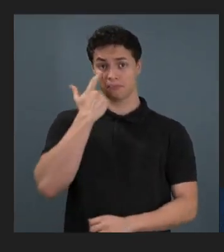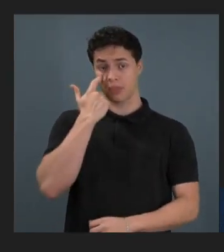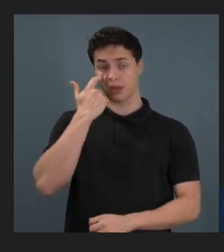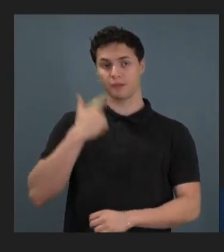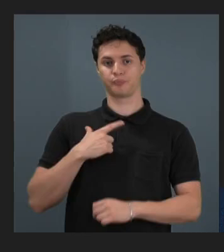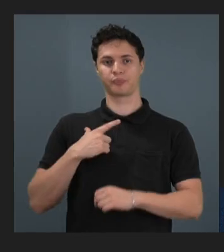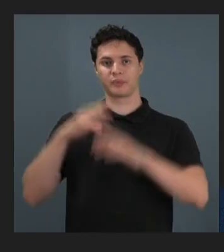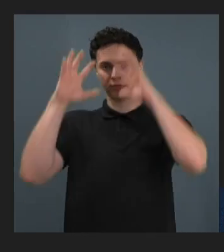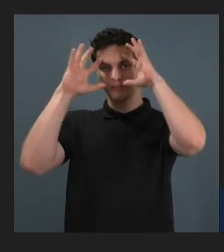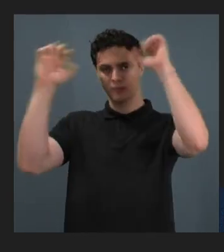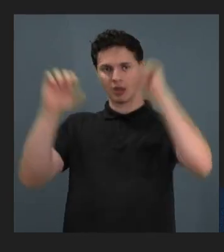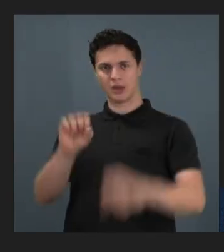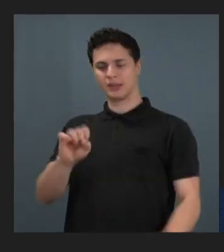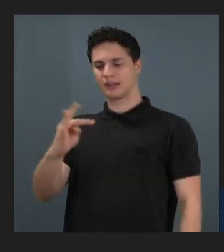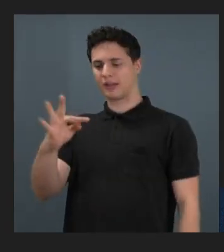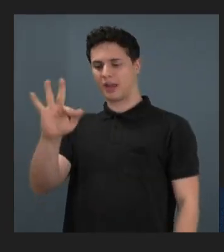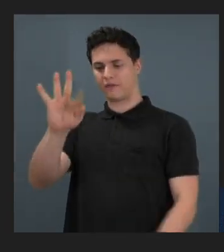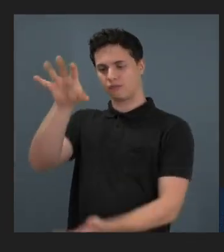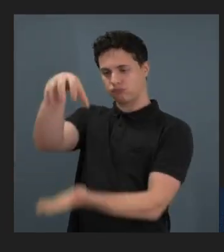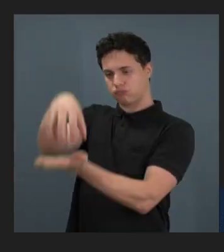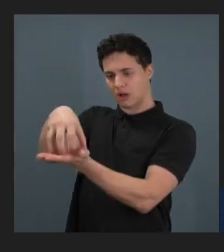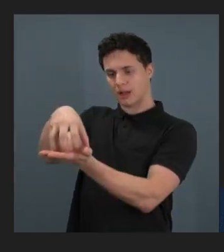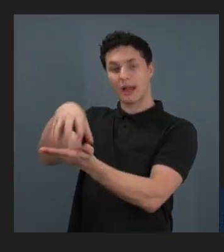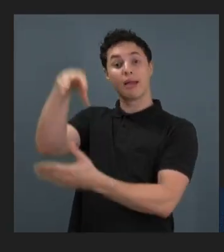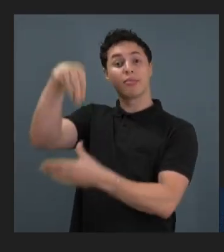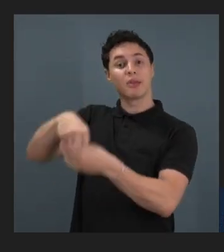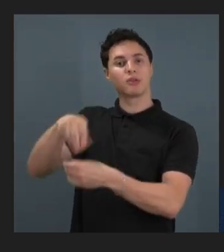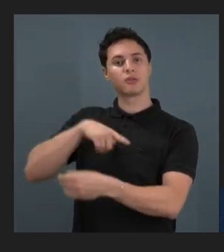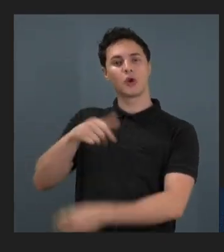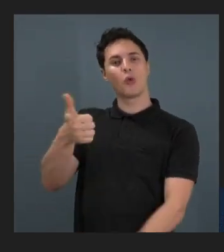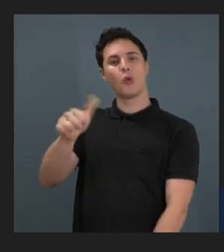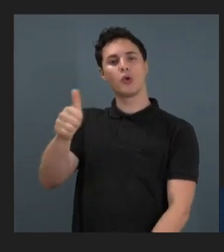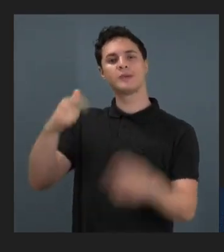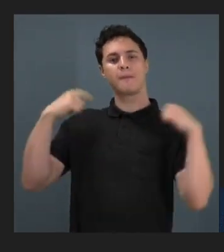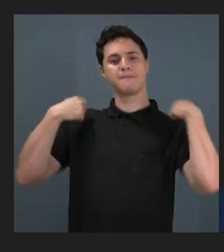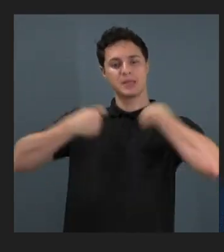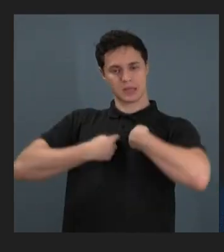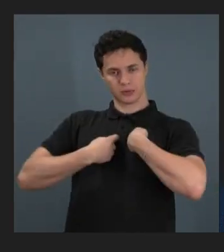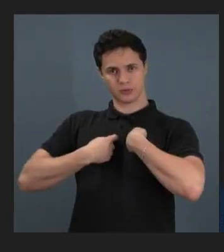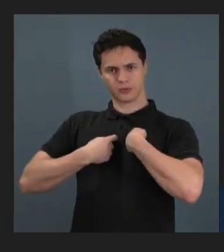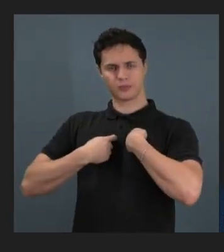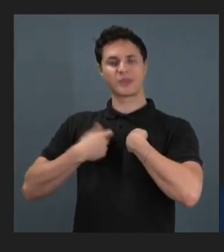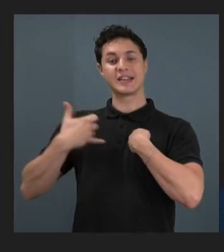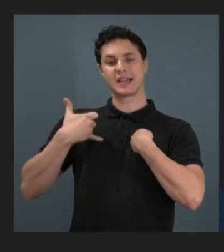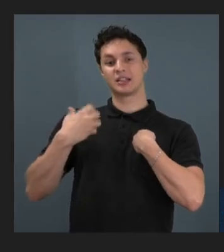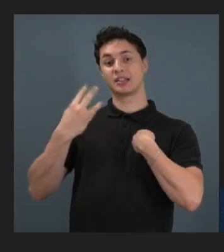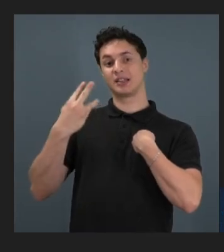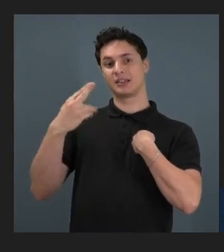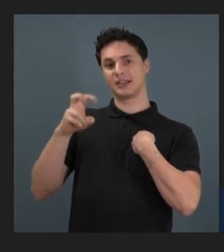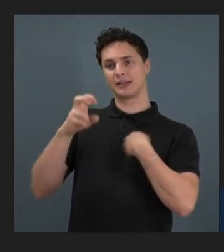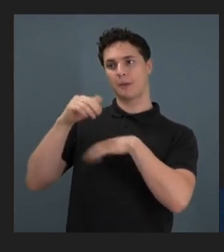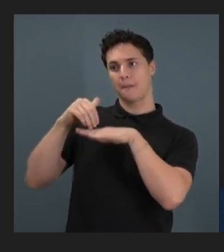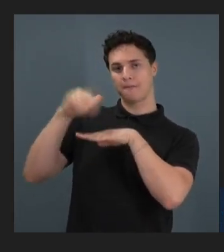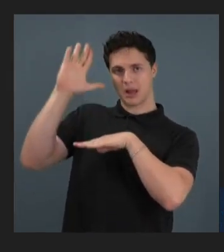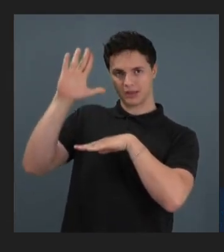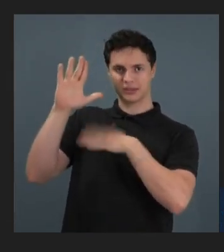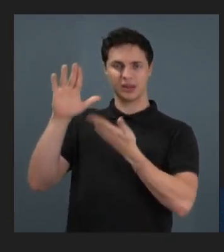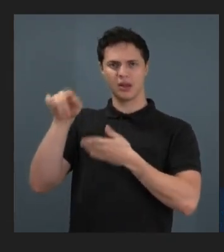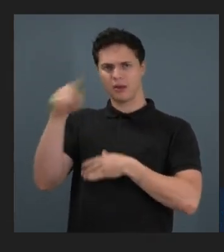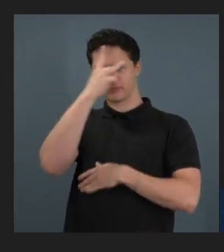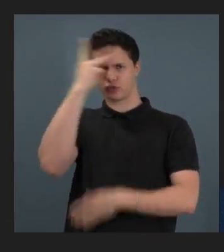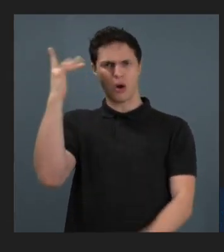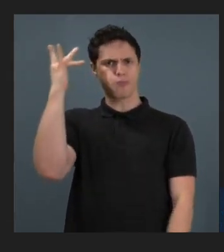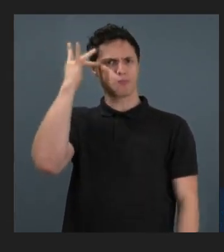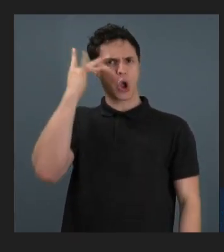por 11 ministros escolhidos entre cidadãos com mais de 35 anos de idade, com notável